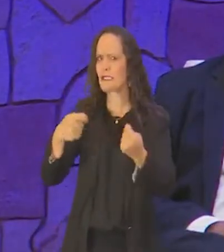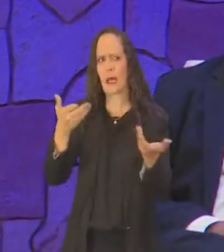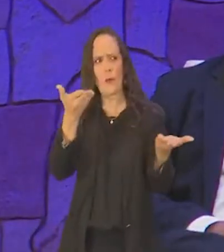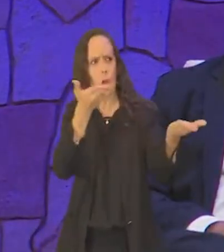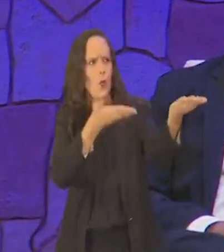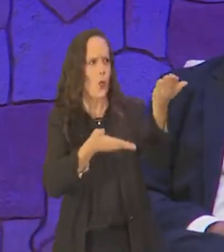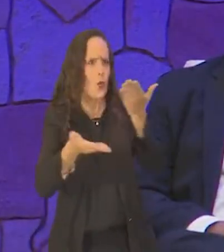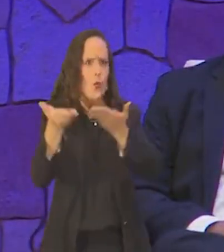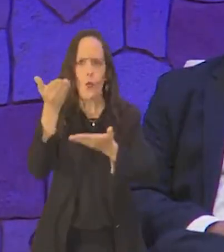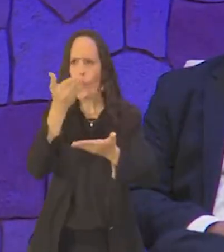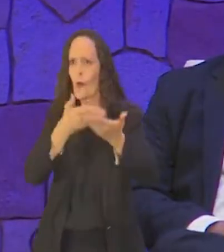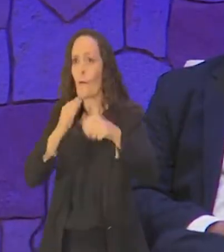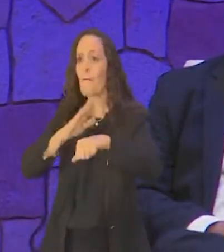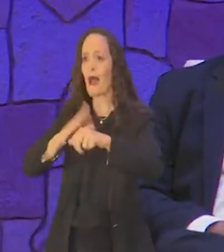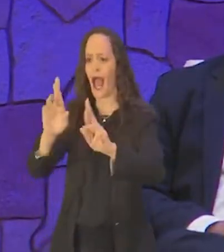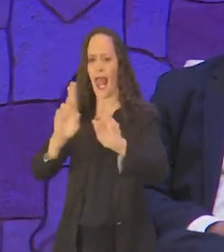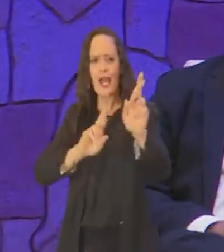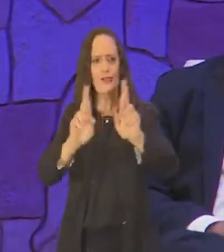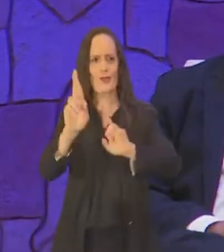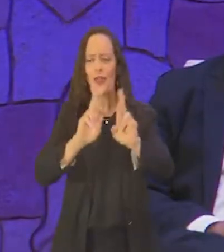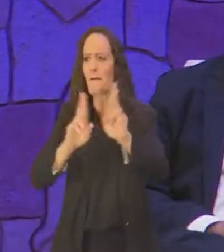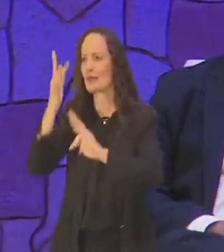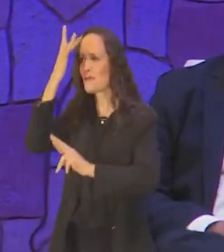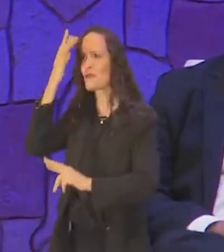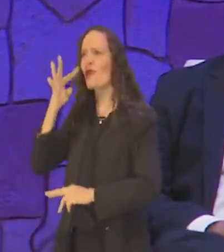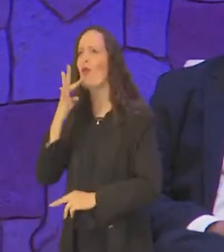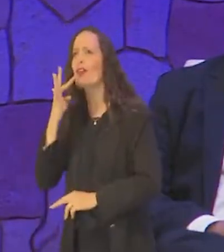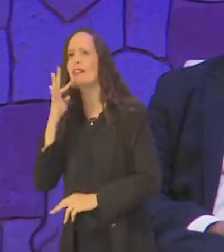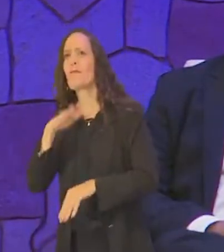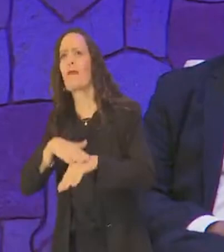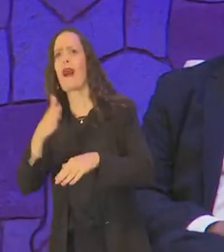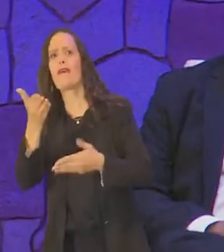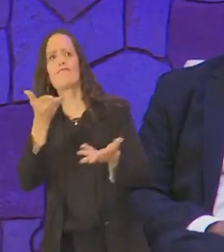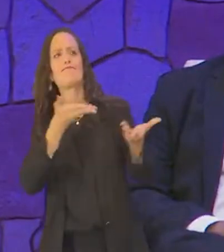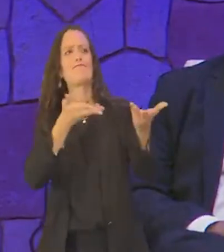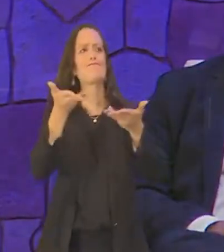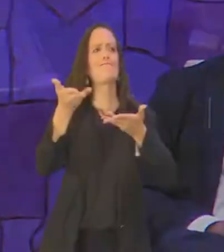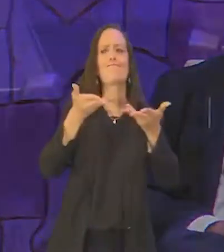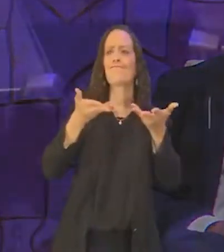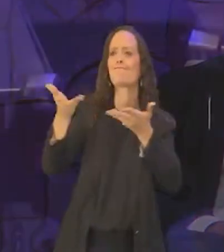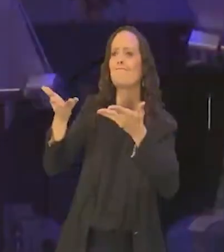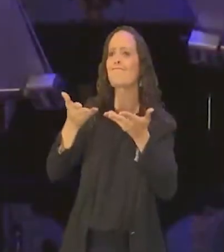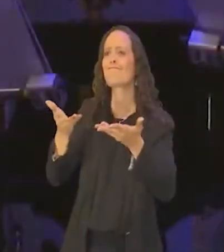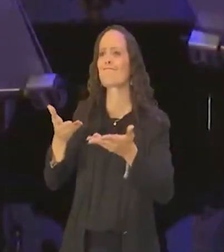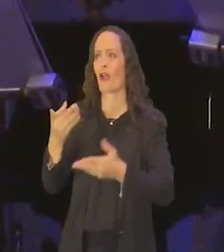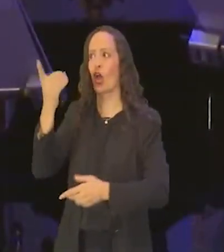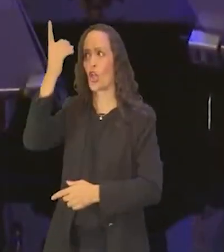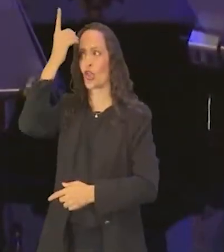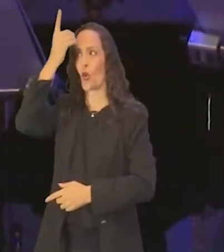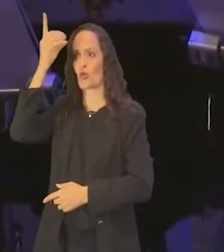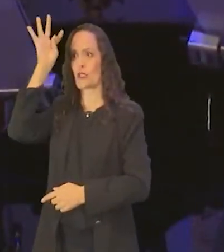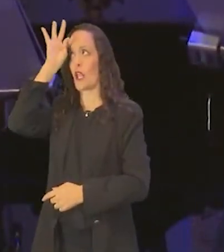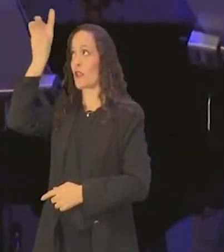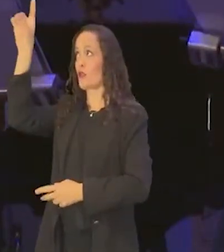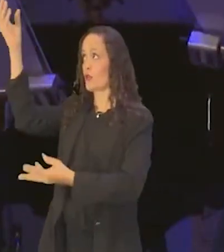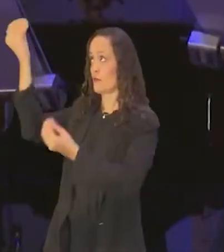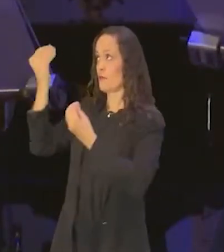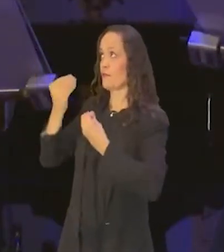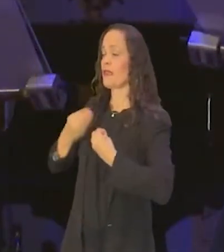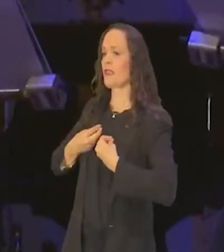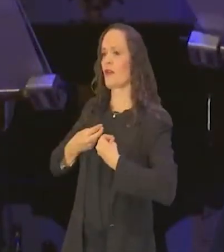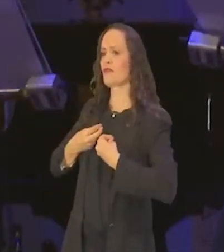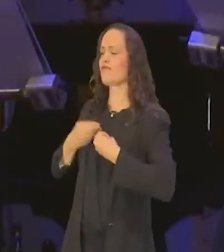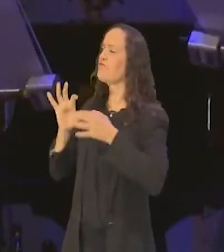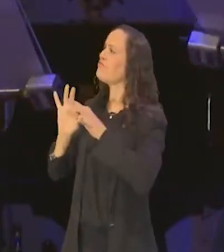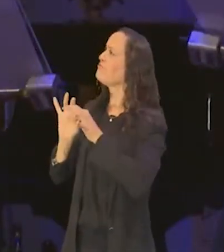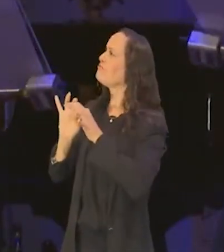relacionamentos em 2026, conhecermos melhor uns aos outros, colocarmos os nossos dons e talentos à